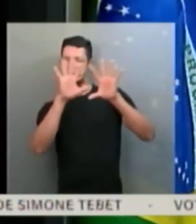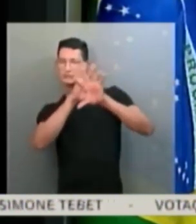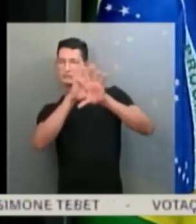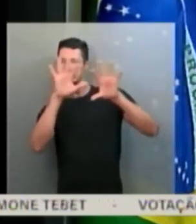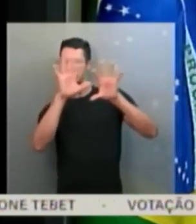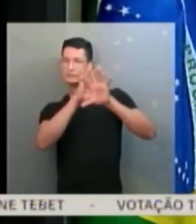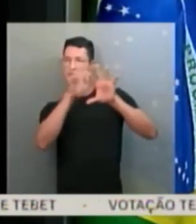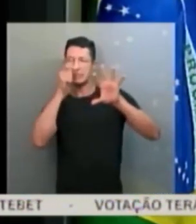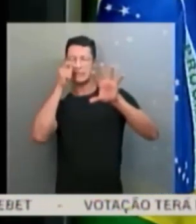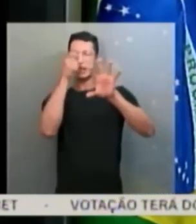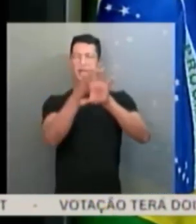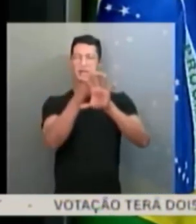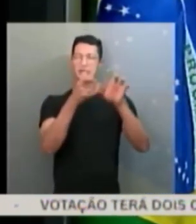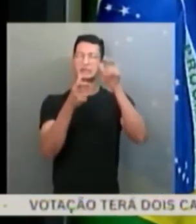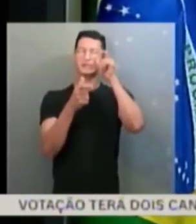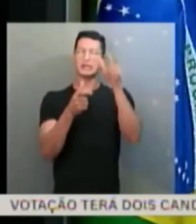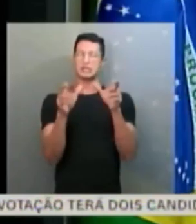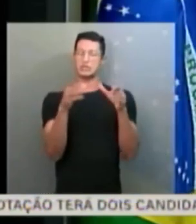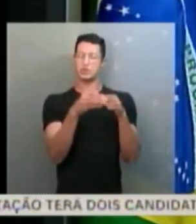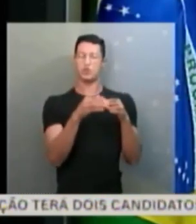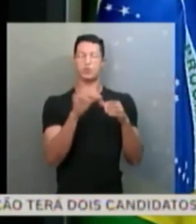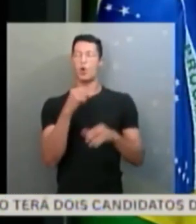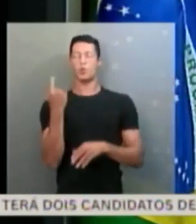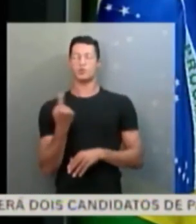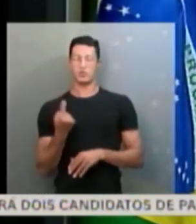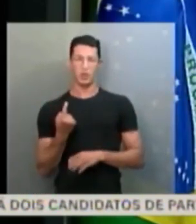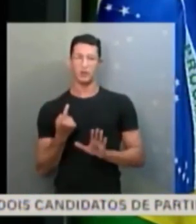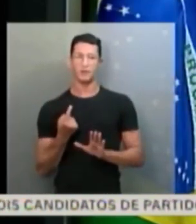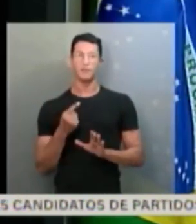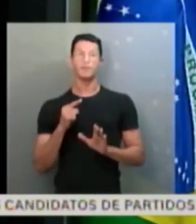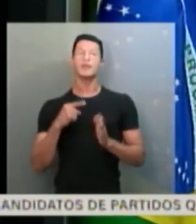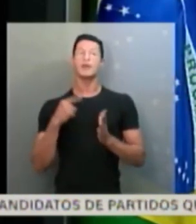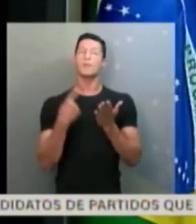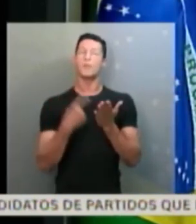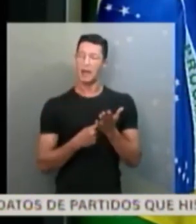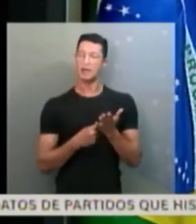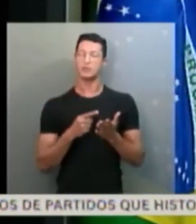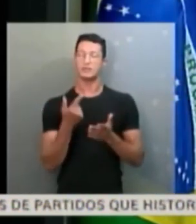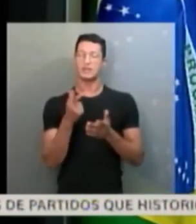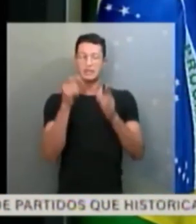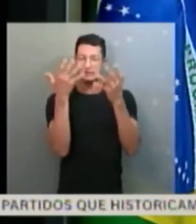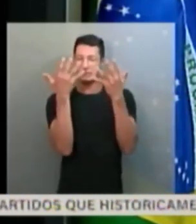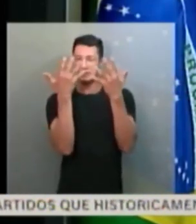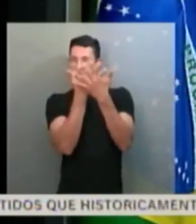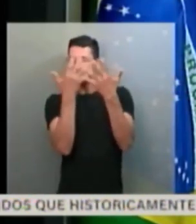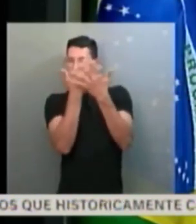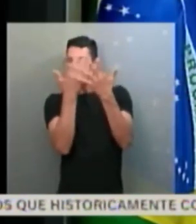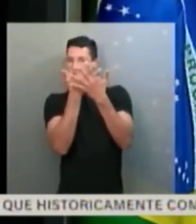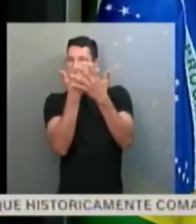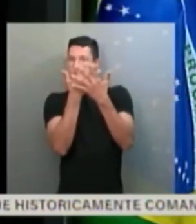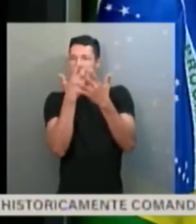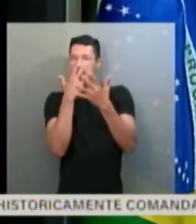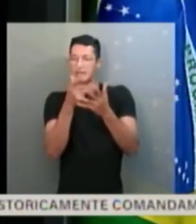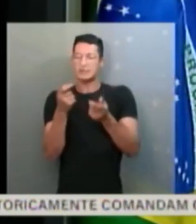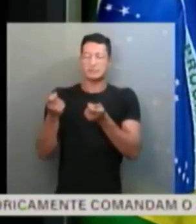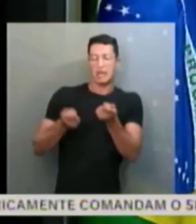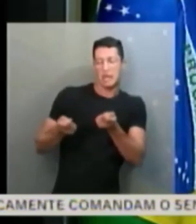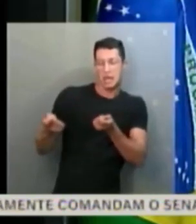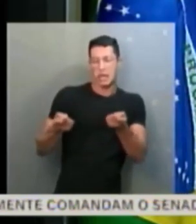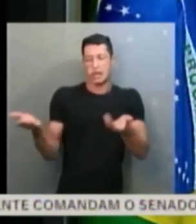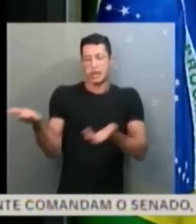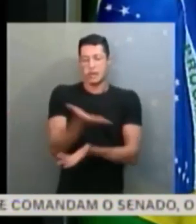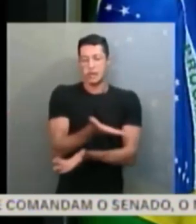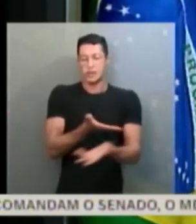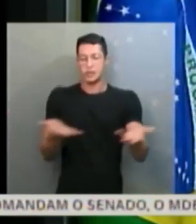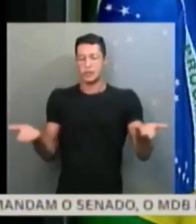dos interesses individuais ou de grupos. Um novo pacto político sem as lentes embaçadas das barganhas políticas